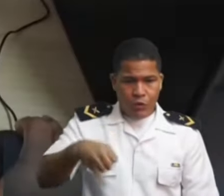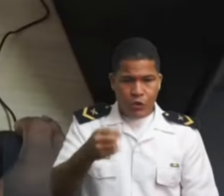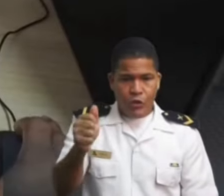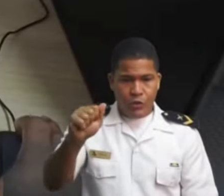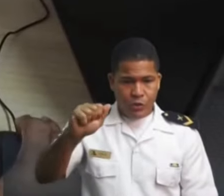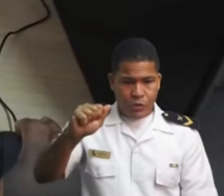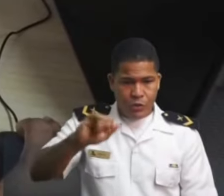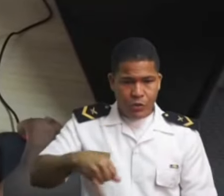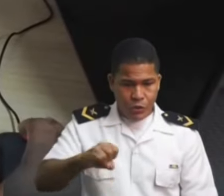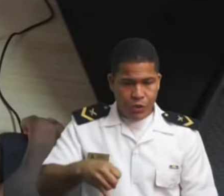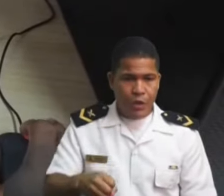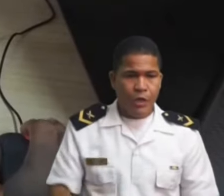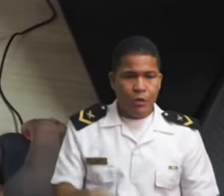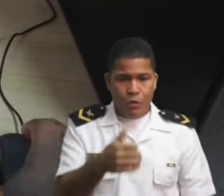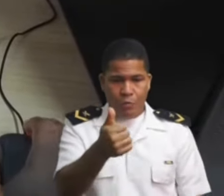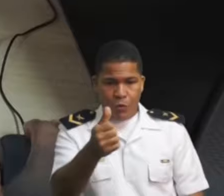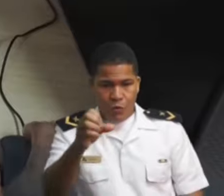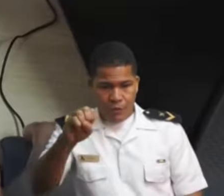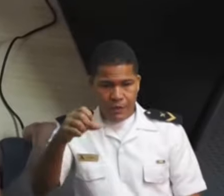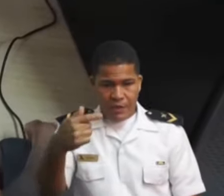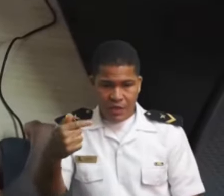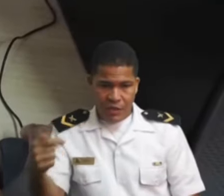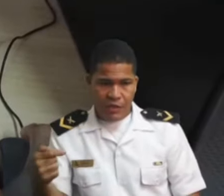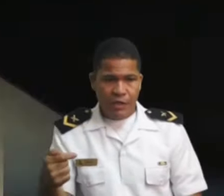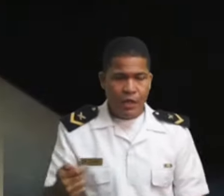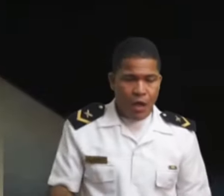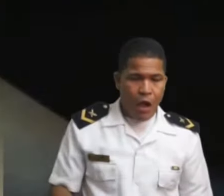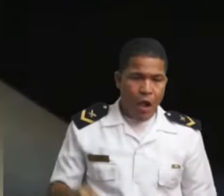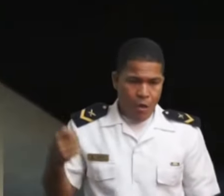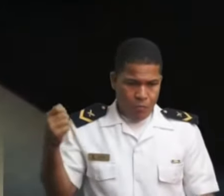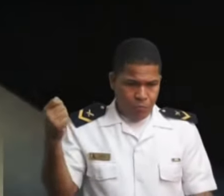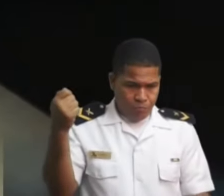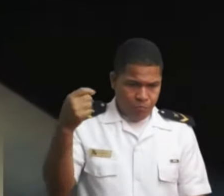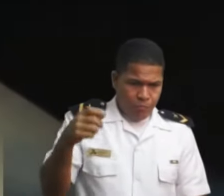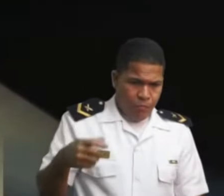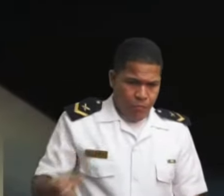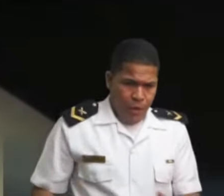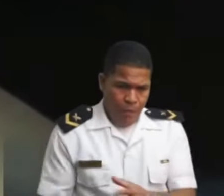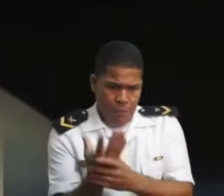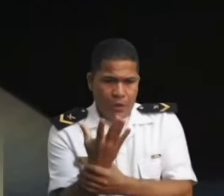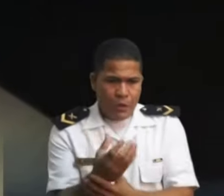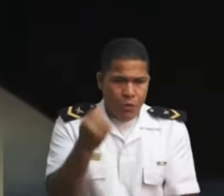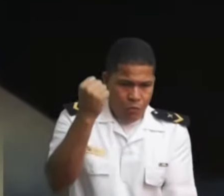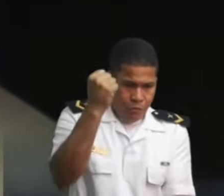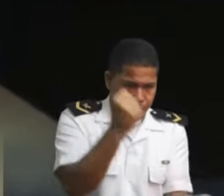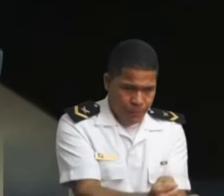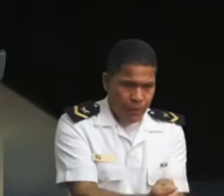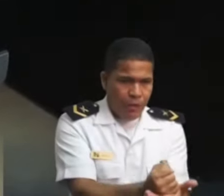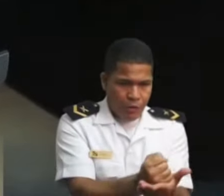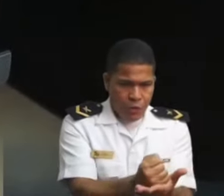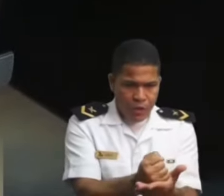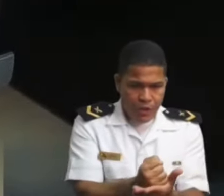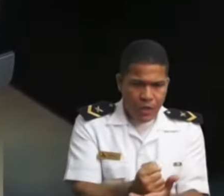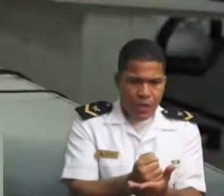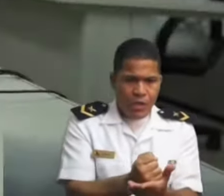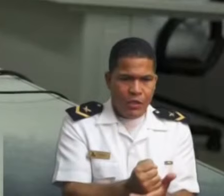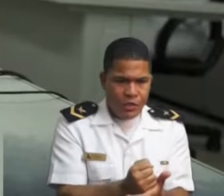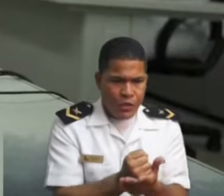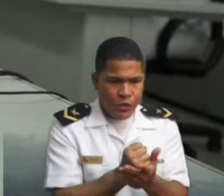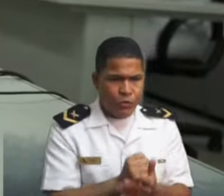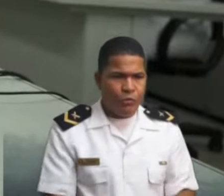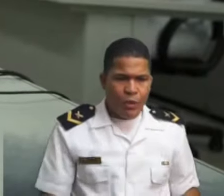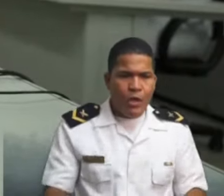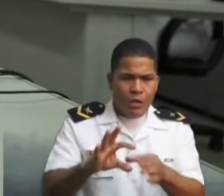9.432, o Registro Especial Brasileiro, REB, com trâmite totalmente digital, concedendo isenções fiscais